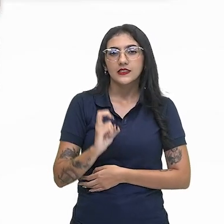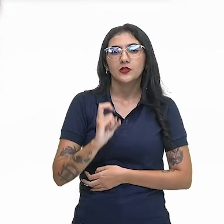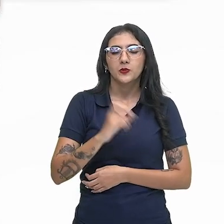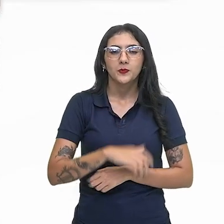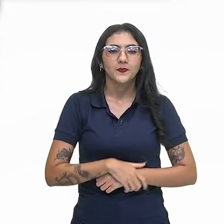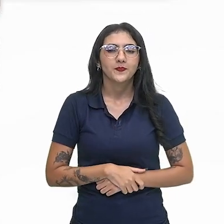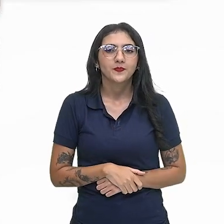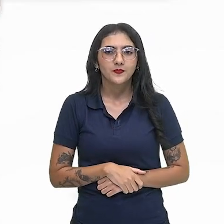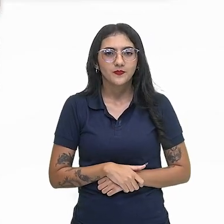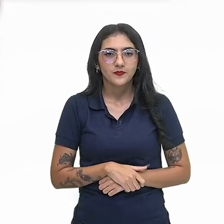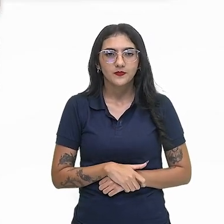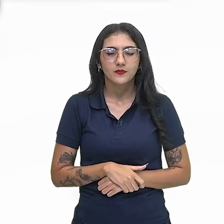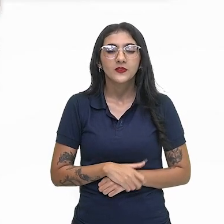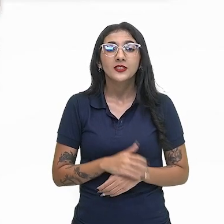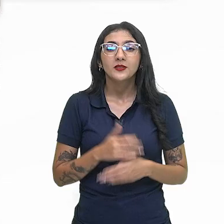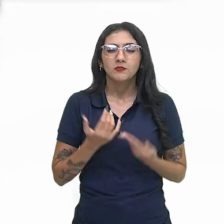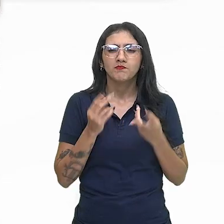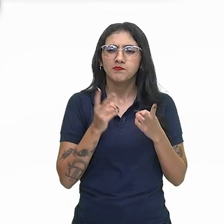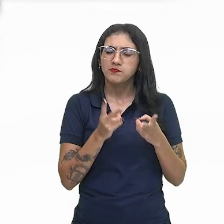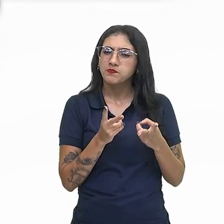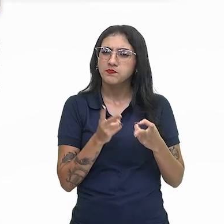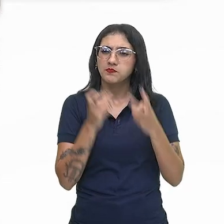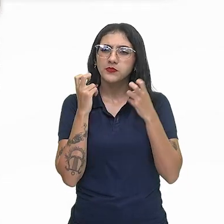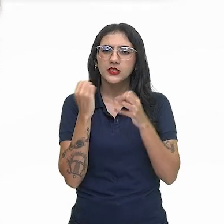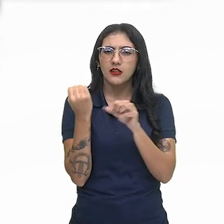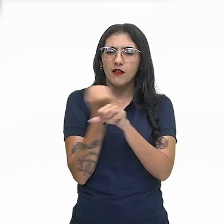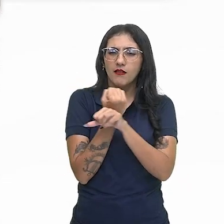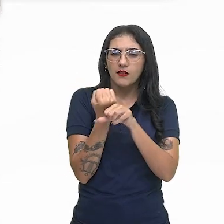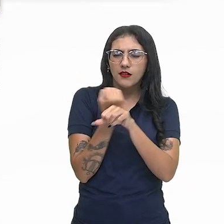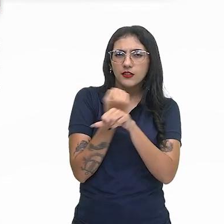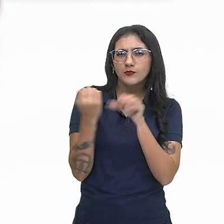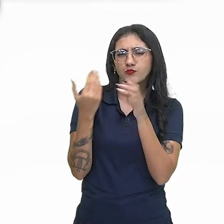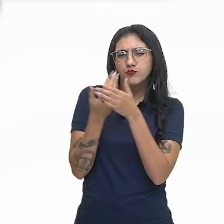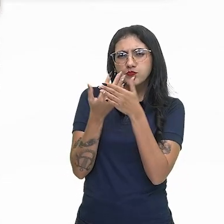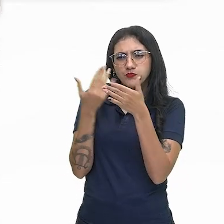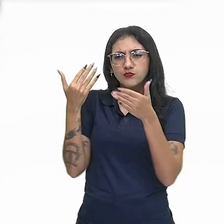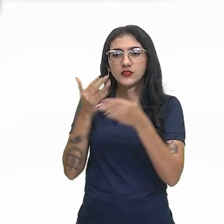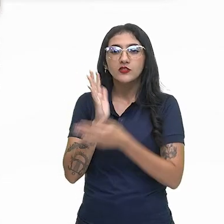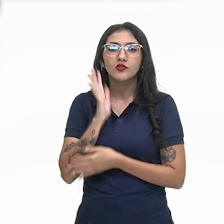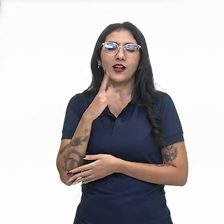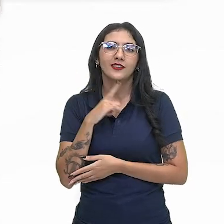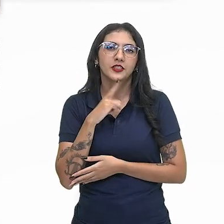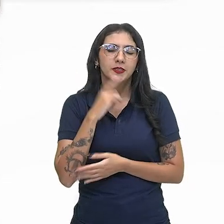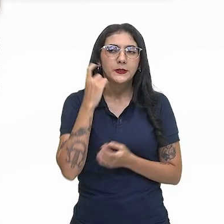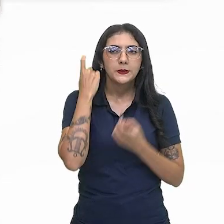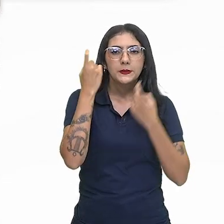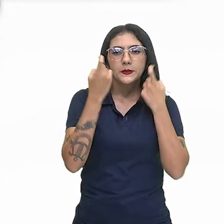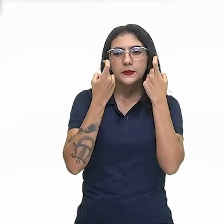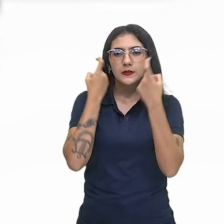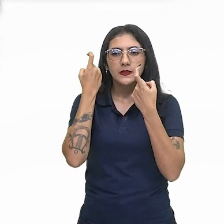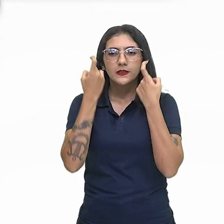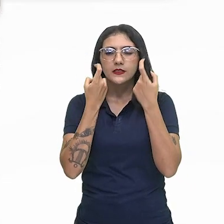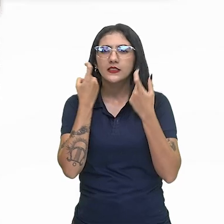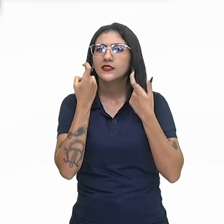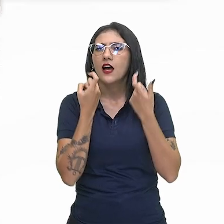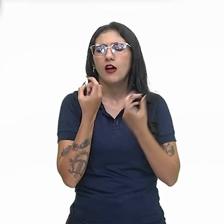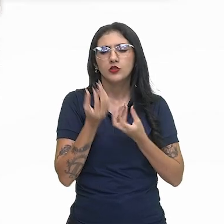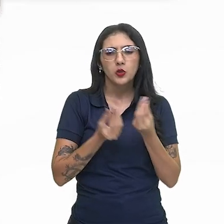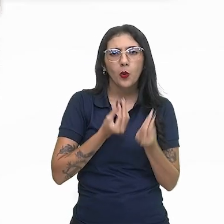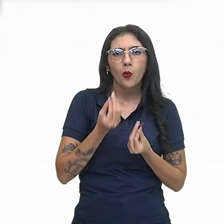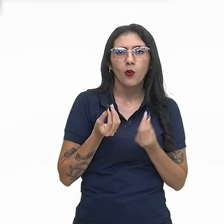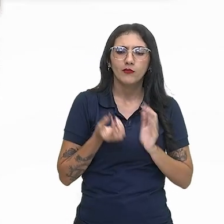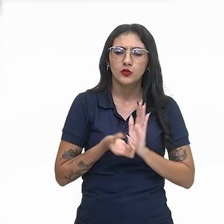1665. Então percebam que desde esse tempo lá passado já havia essas preocupações do que nós somos